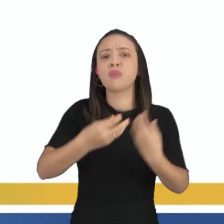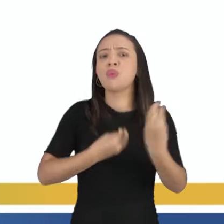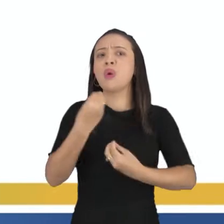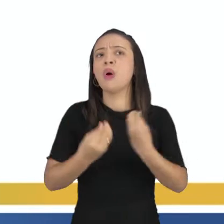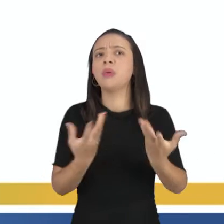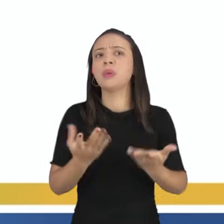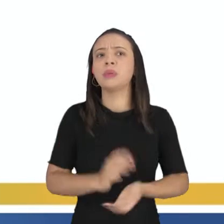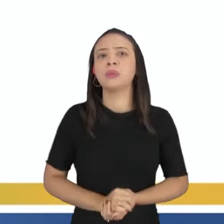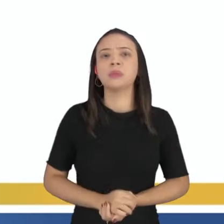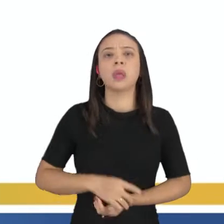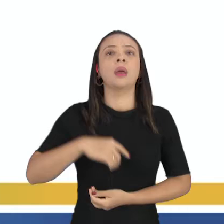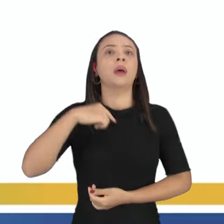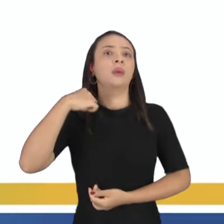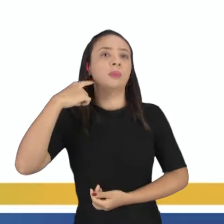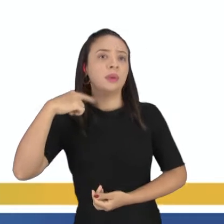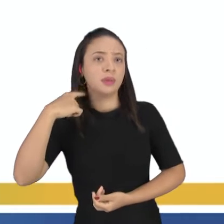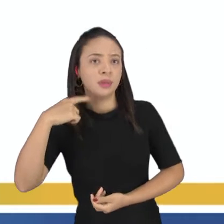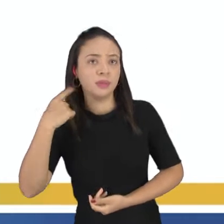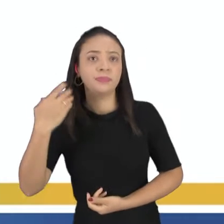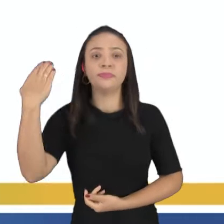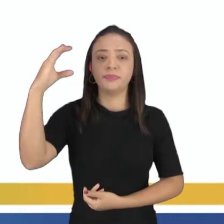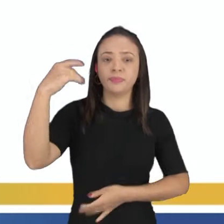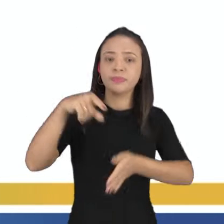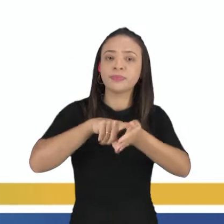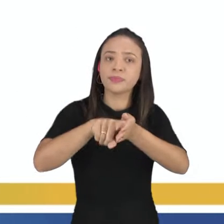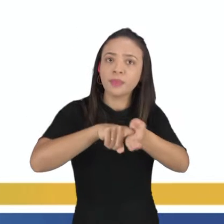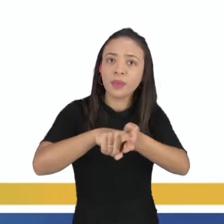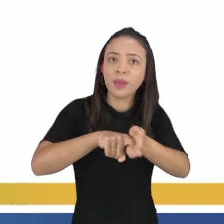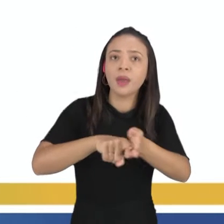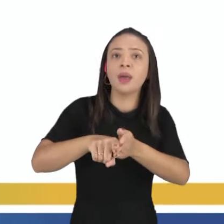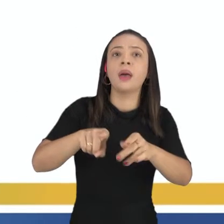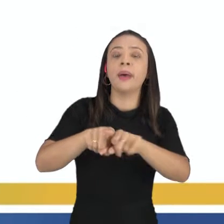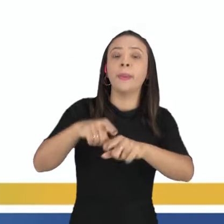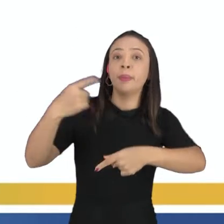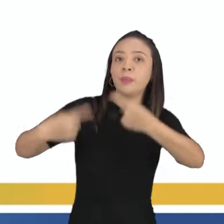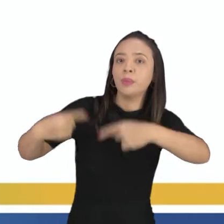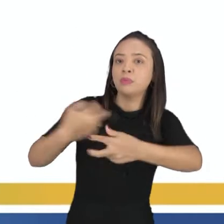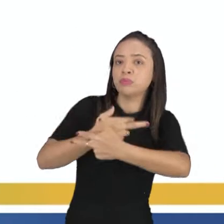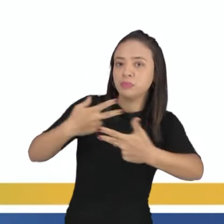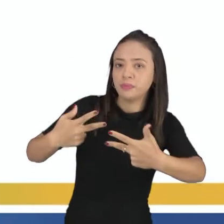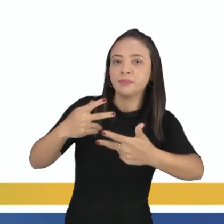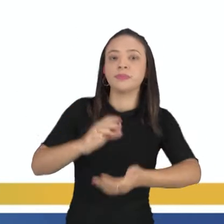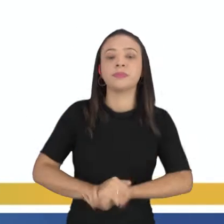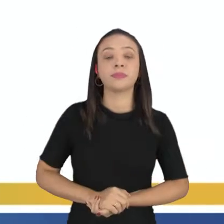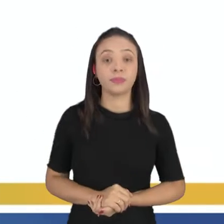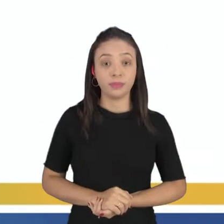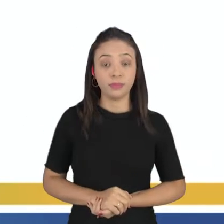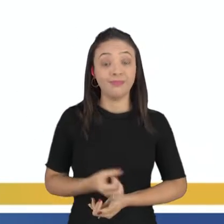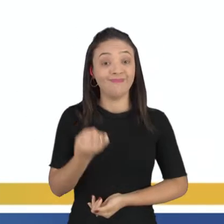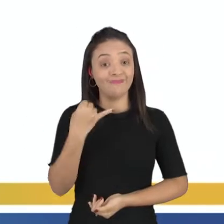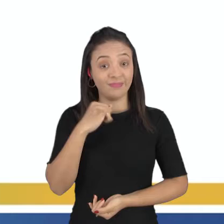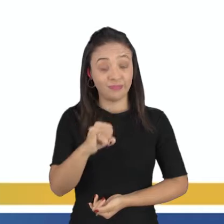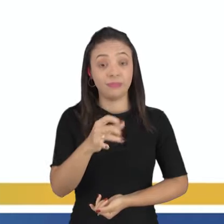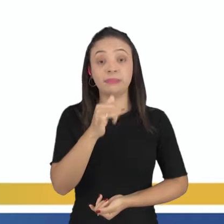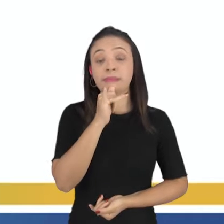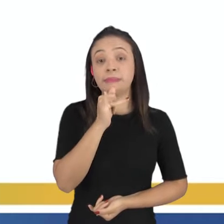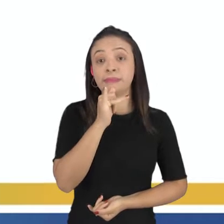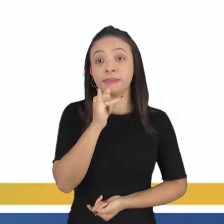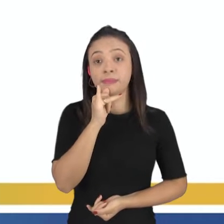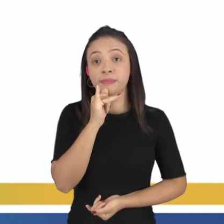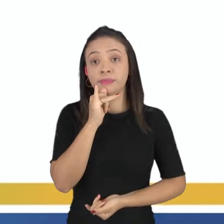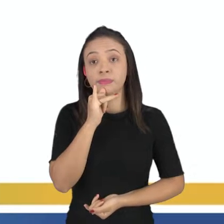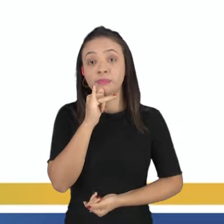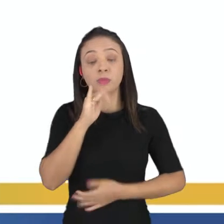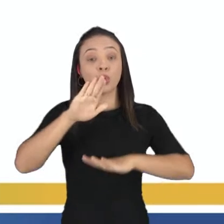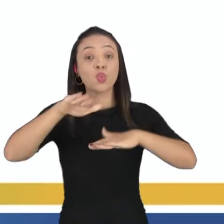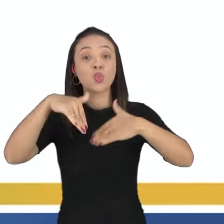como advogados, cientistas, pesquisadores, políticos, entre outros. Então, se você já está pensando aí